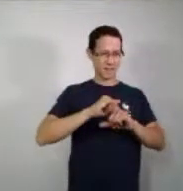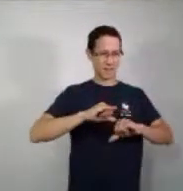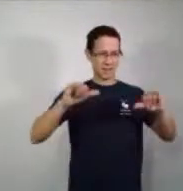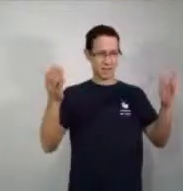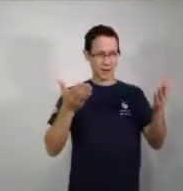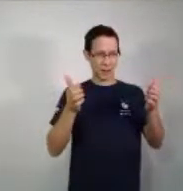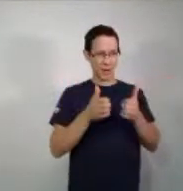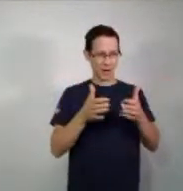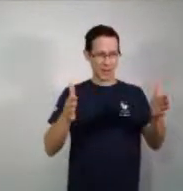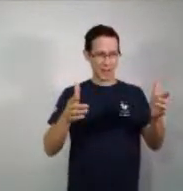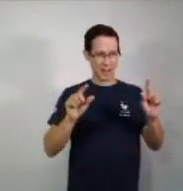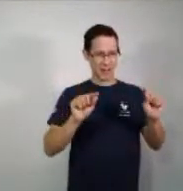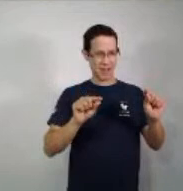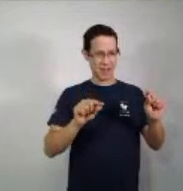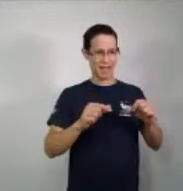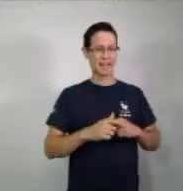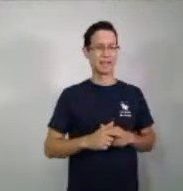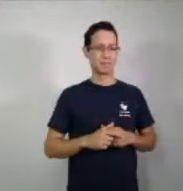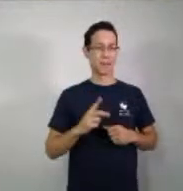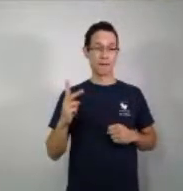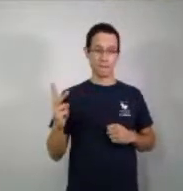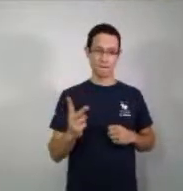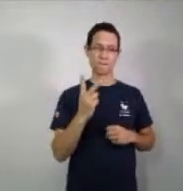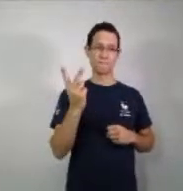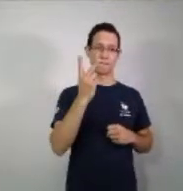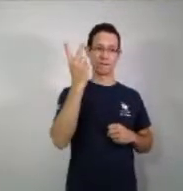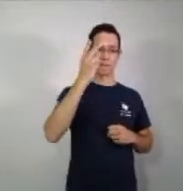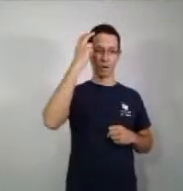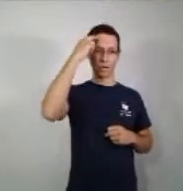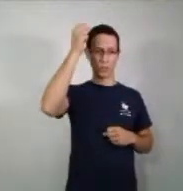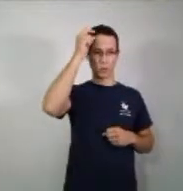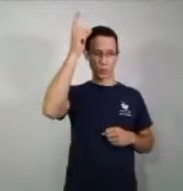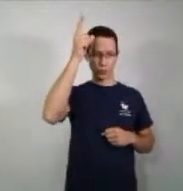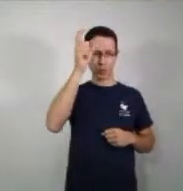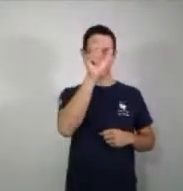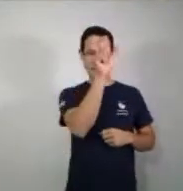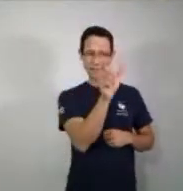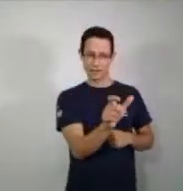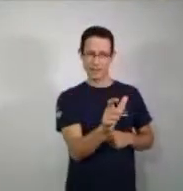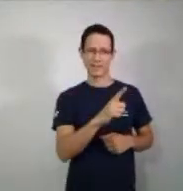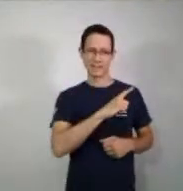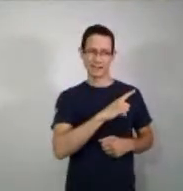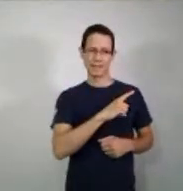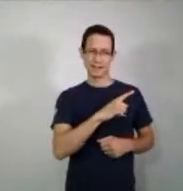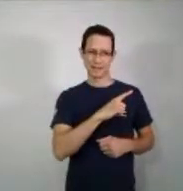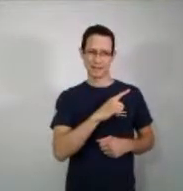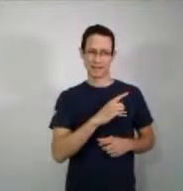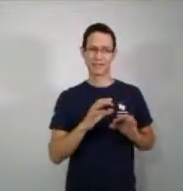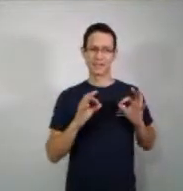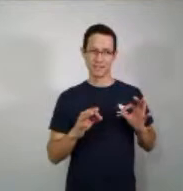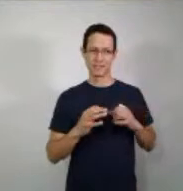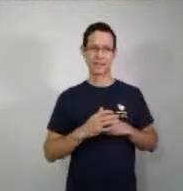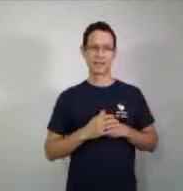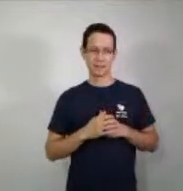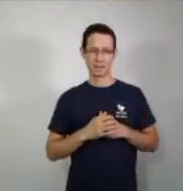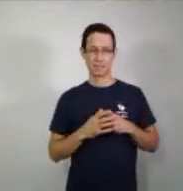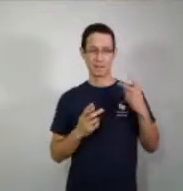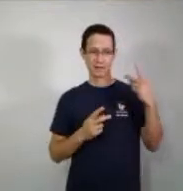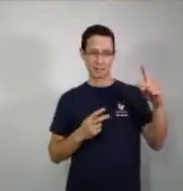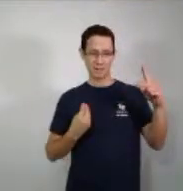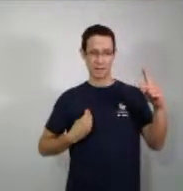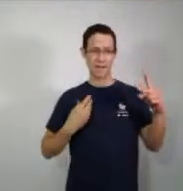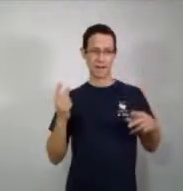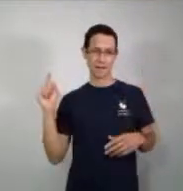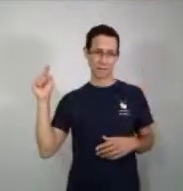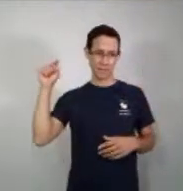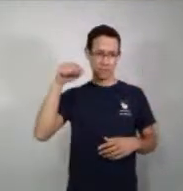abertura, esse valor cultural que o Paulo Rony teve, que é geralmente o um resumo, né, da vinda dele para o Brasil, é que